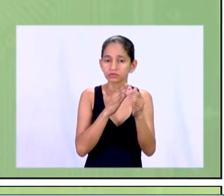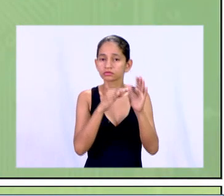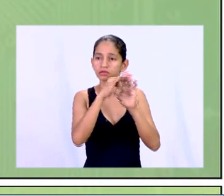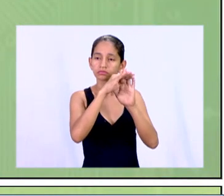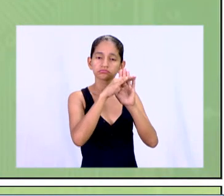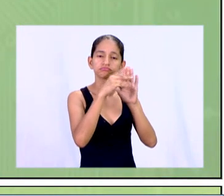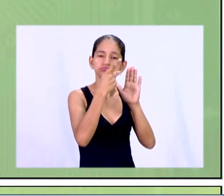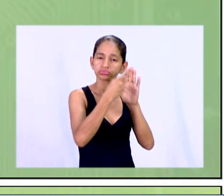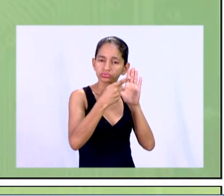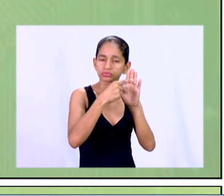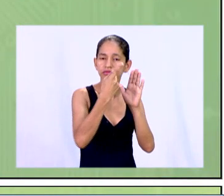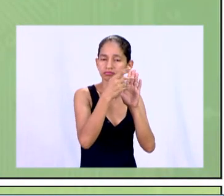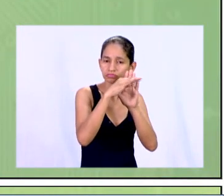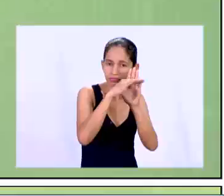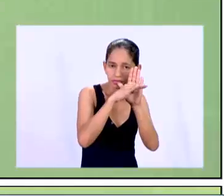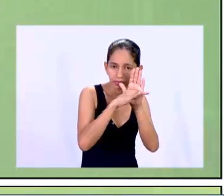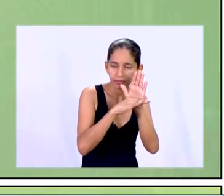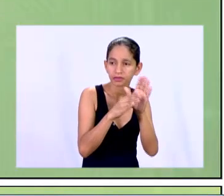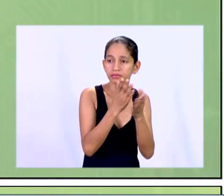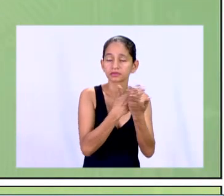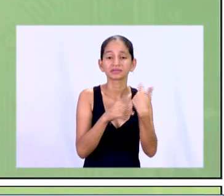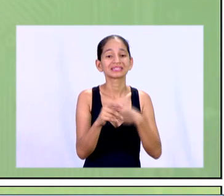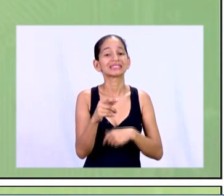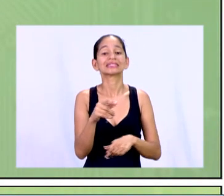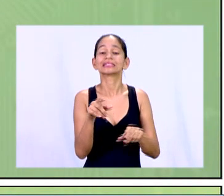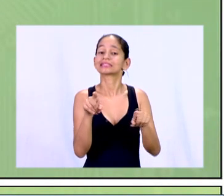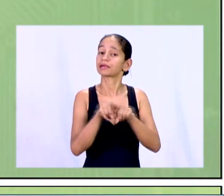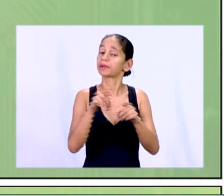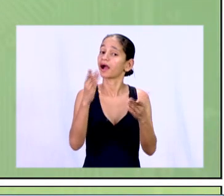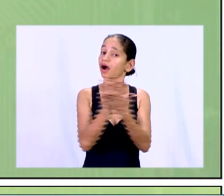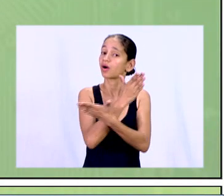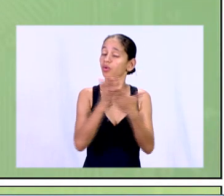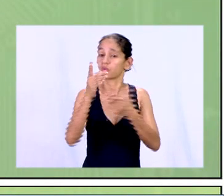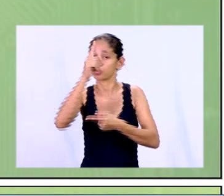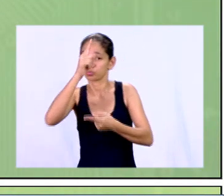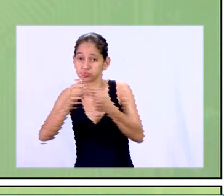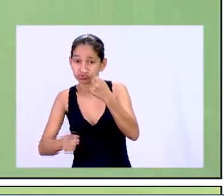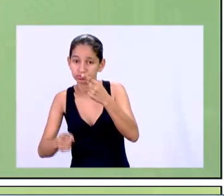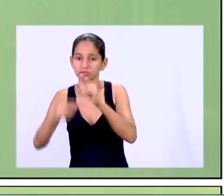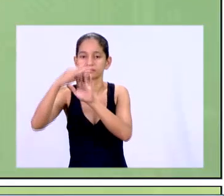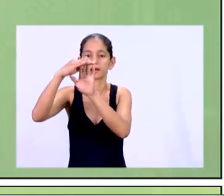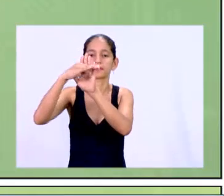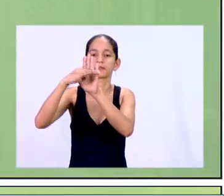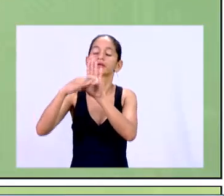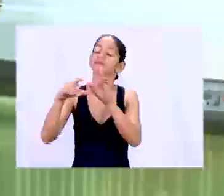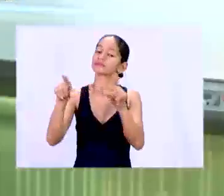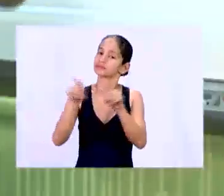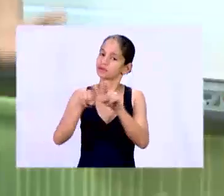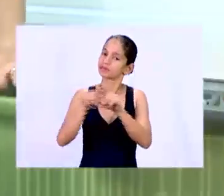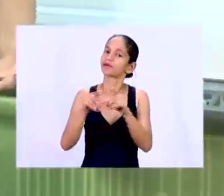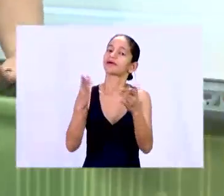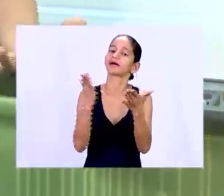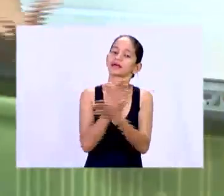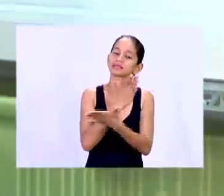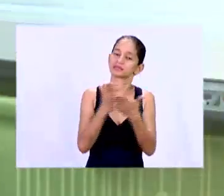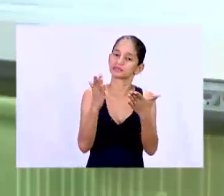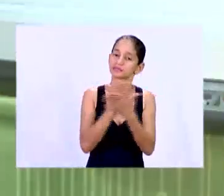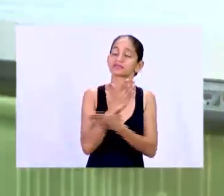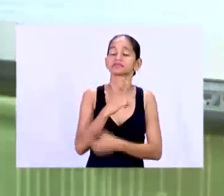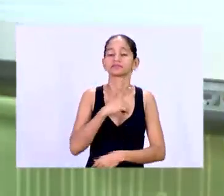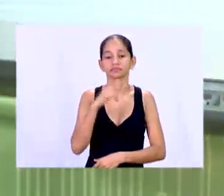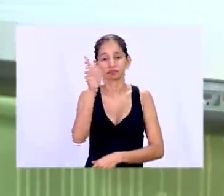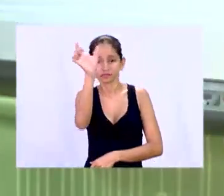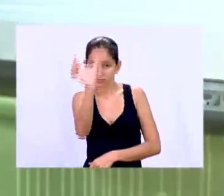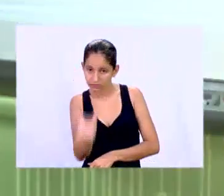aqui muito importante, o que ele não pode e não deve fazer. Na maioria das vezes, é